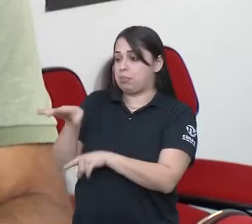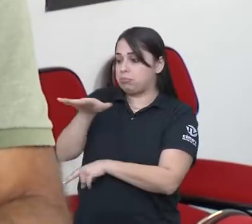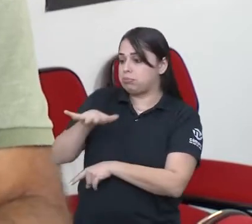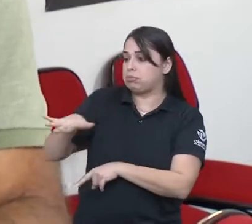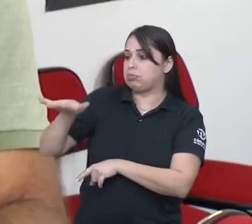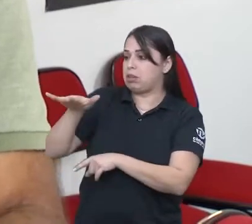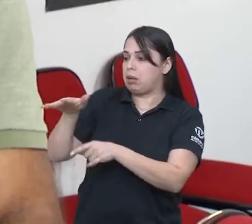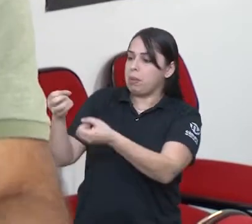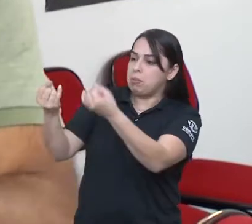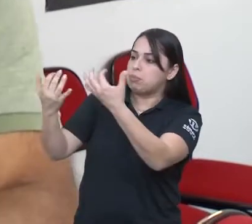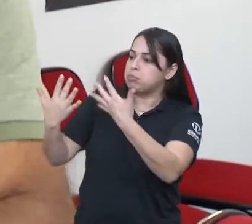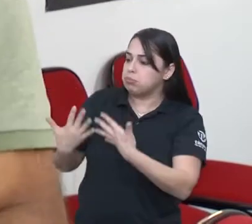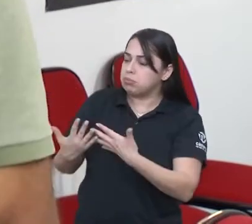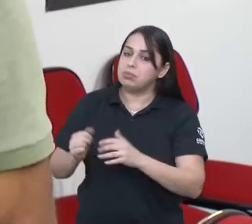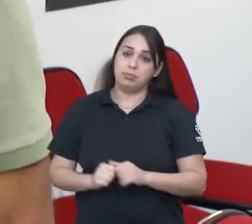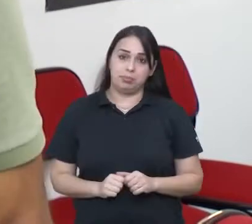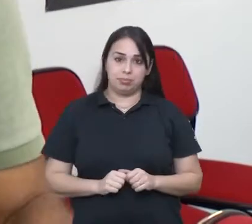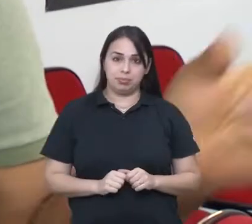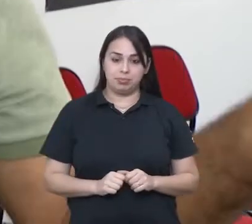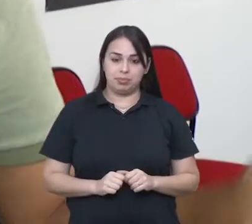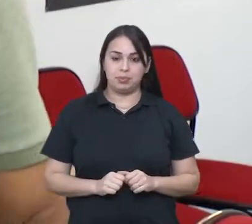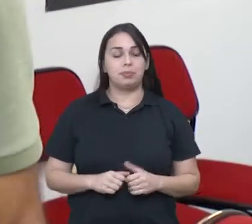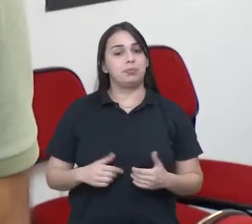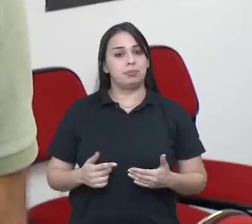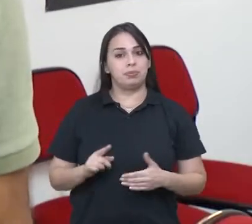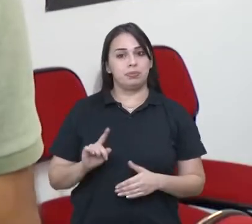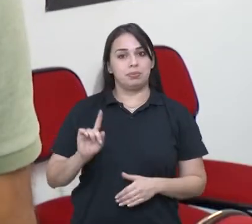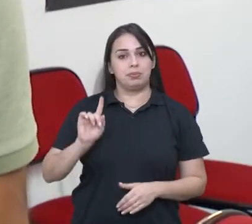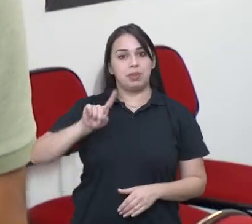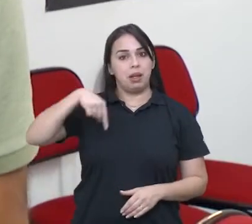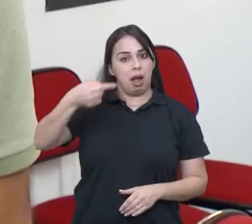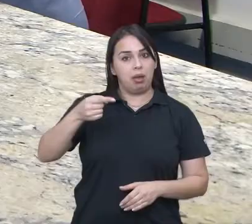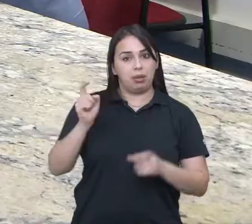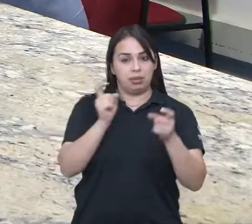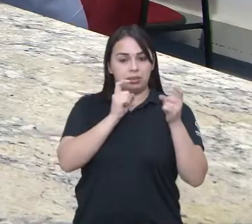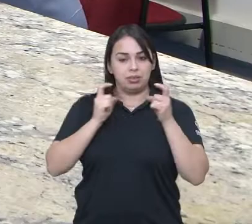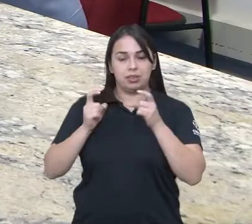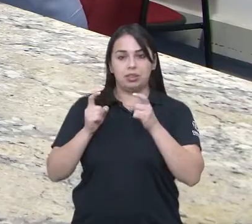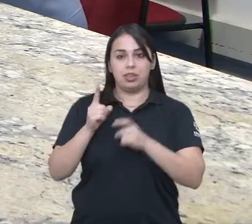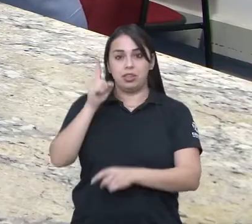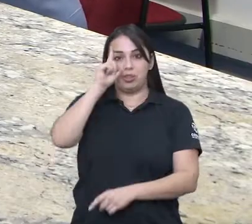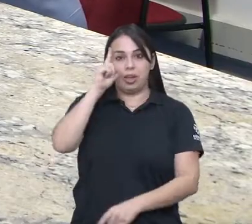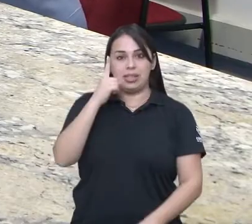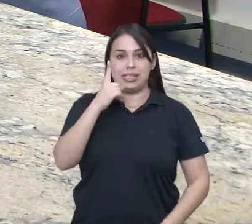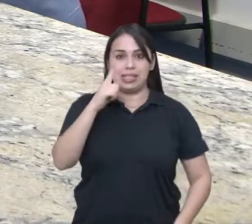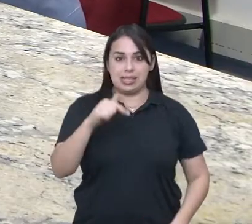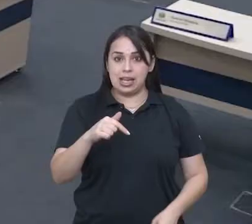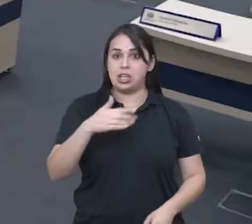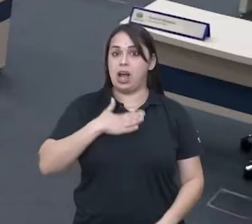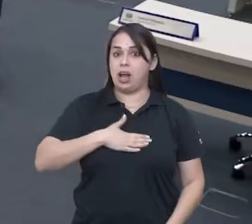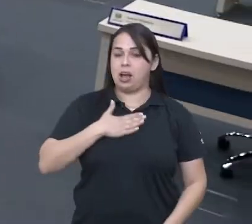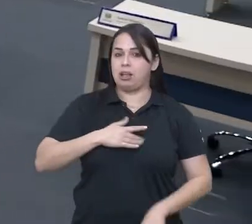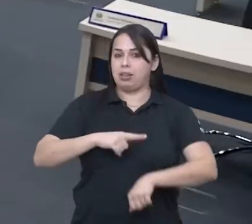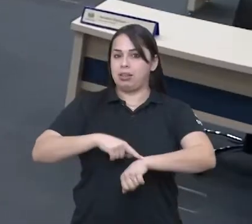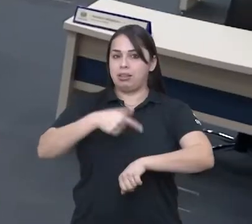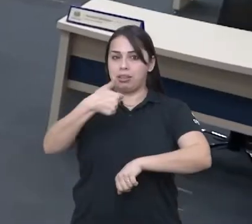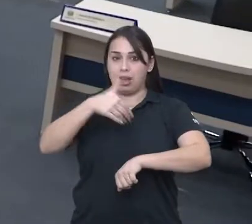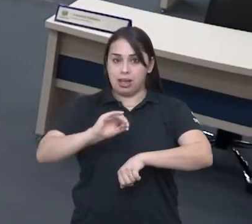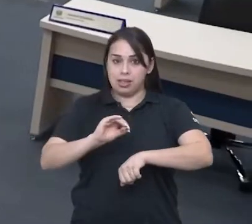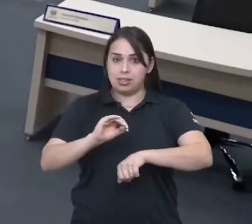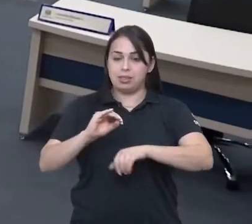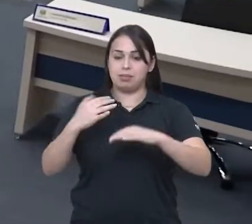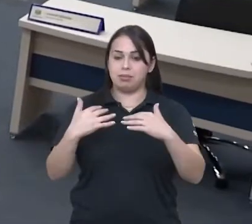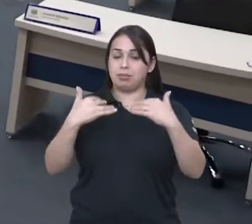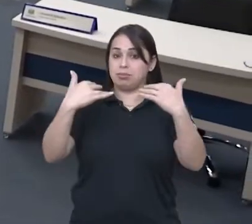esse departamento da prefeitura e mais essa comissão que está prevista no contrato. A próxima reunião está agendada para o dia 17